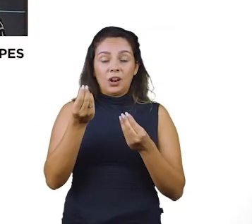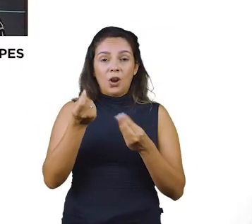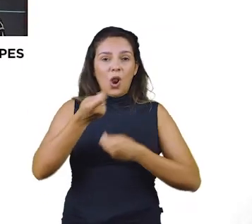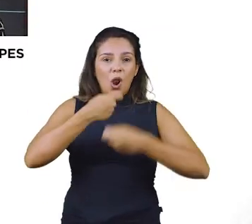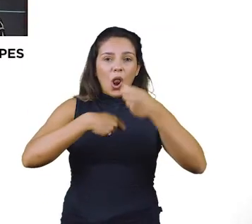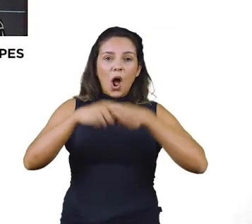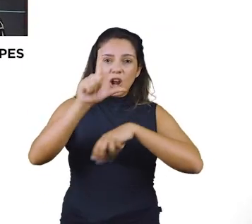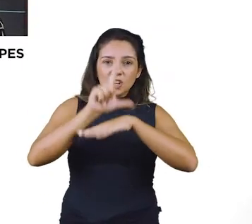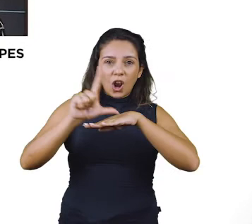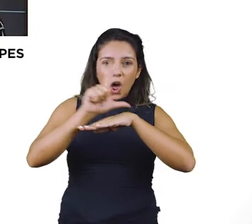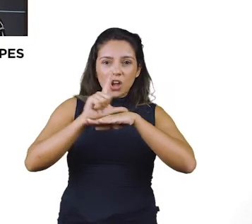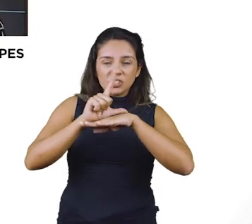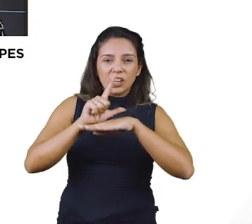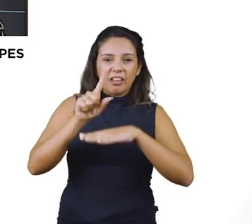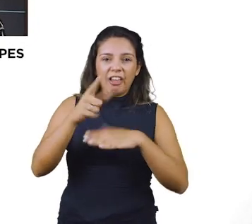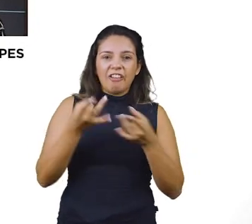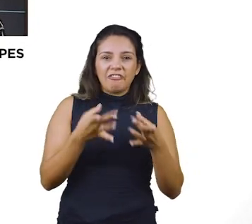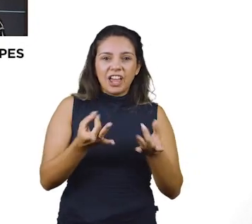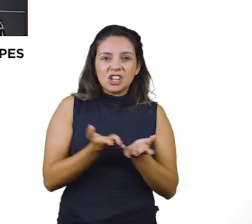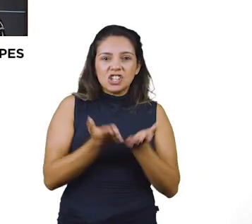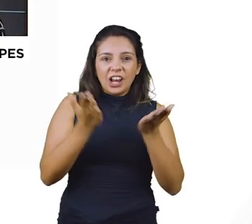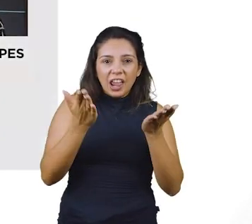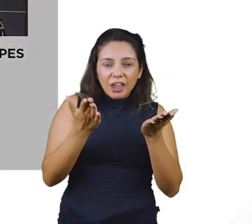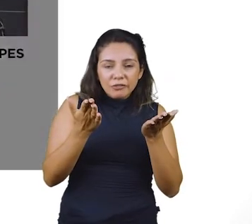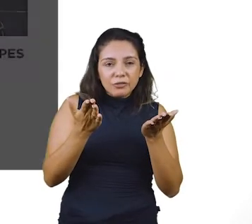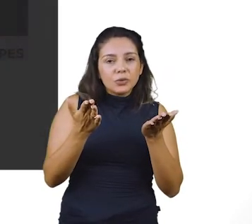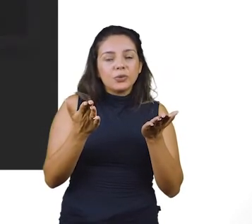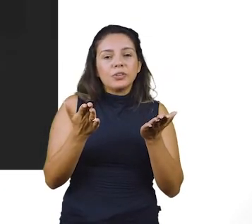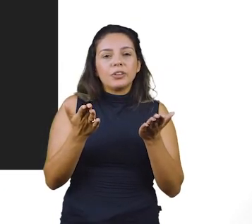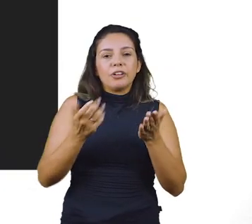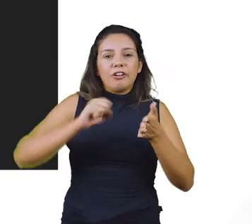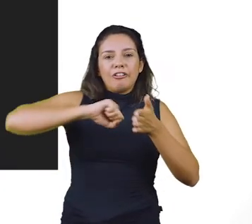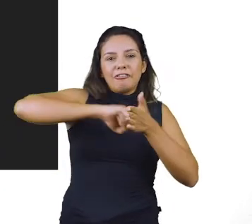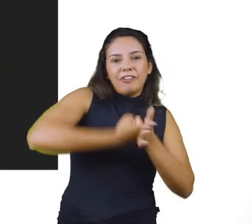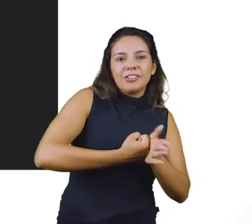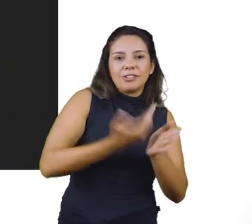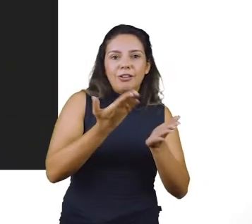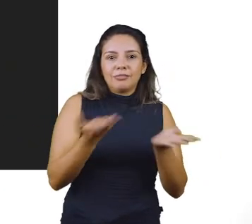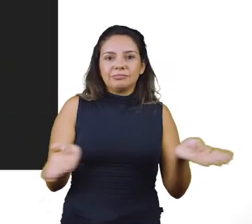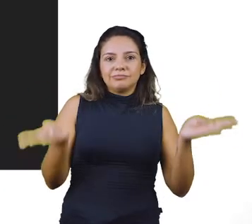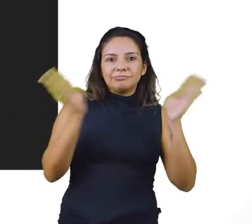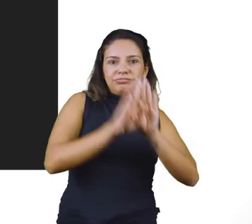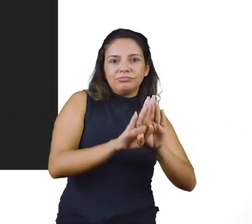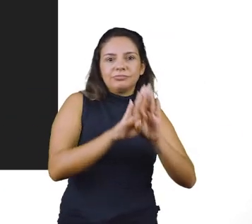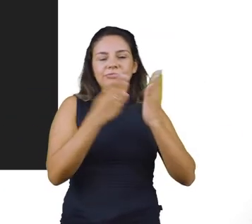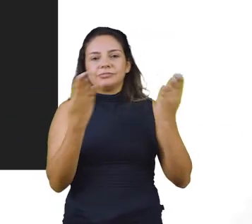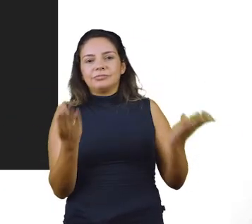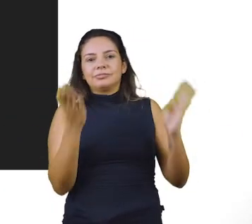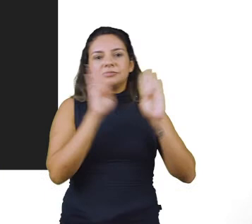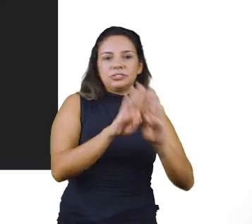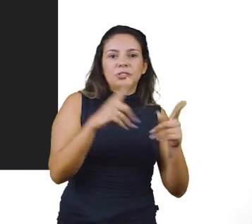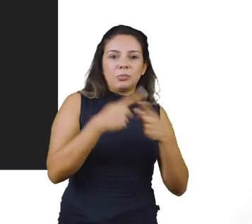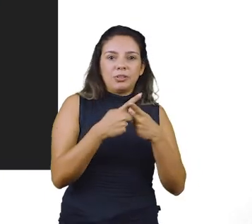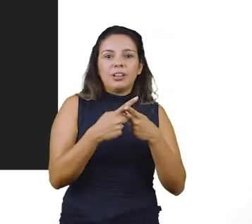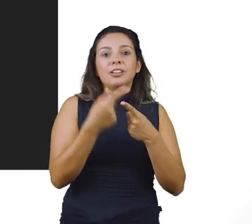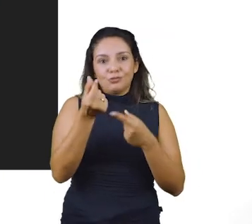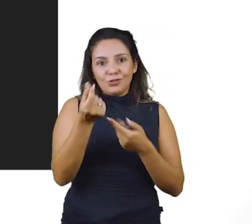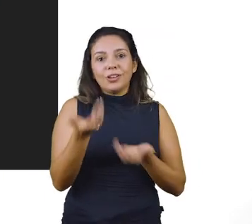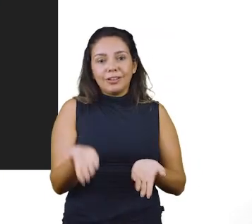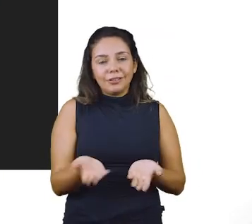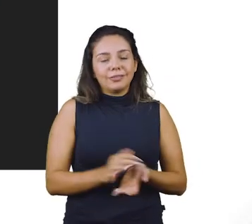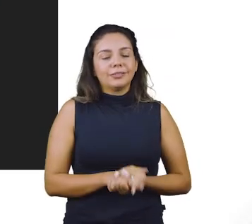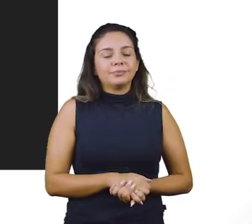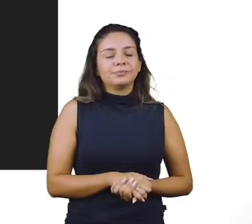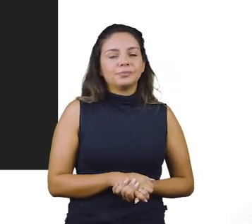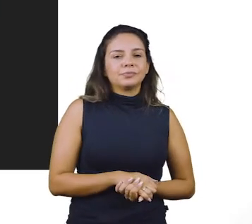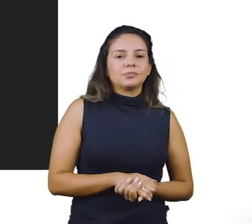livrarias famosas fazendo financiamento para sobreviver, e ainda vem essa questão da taxação do livro, né? Questão